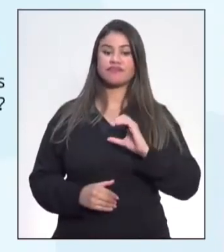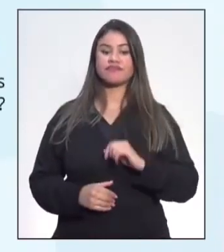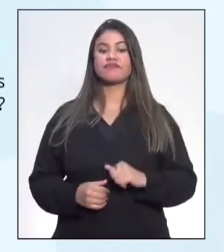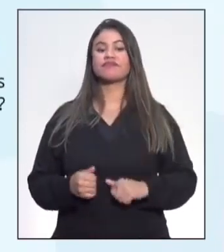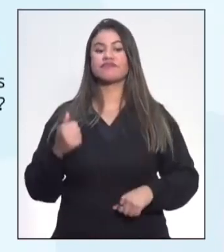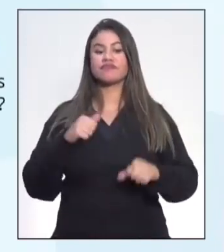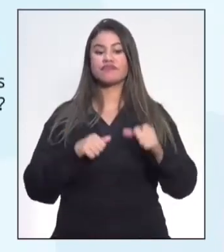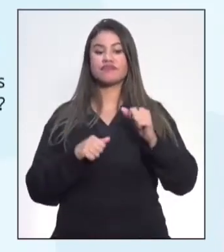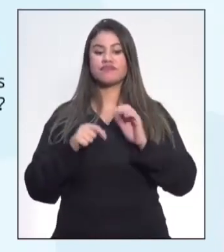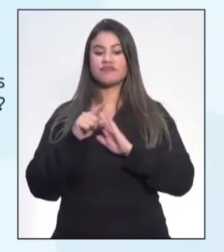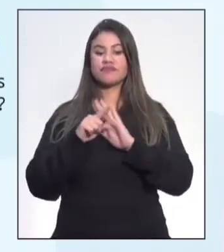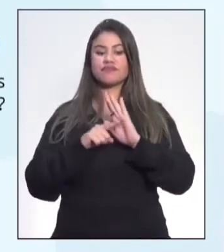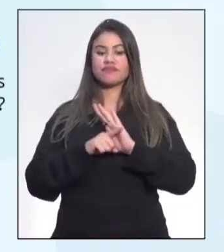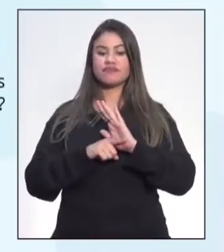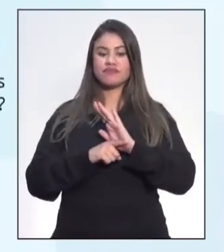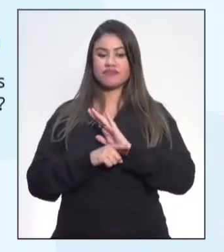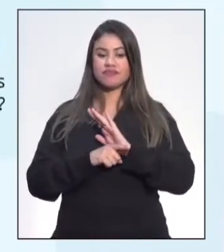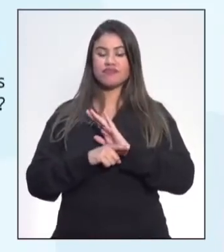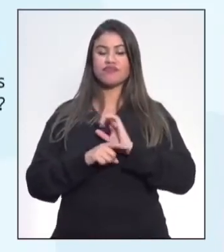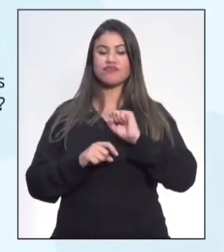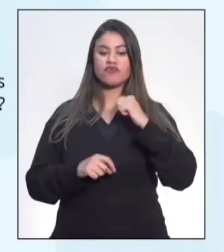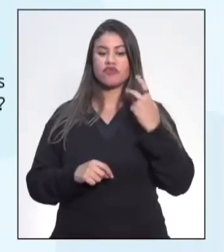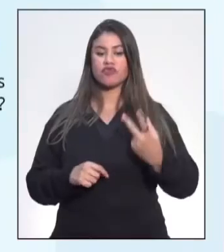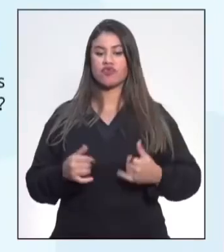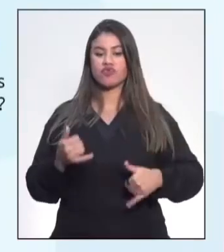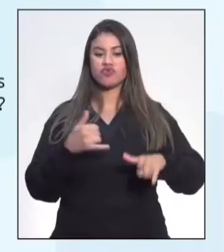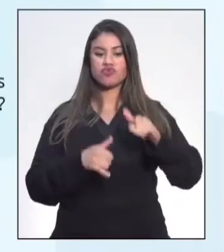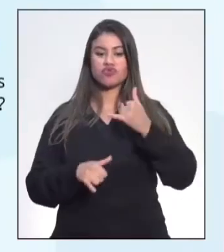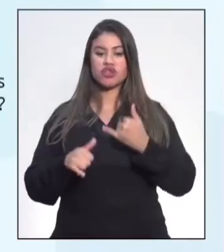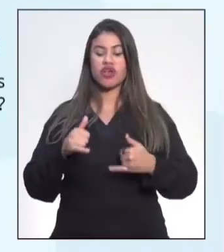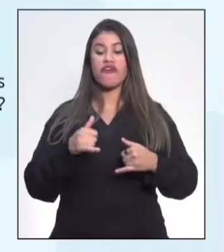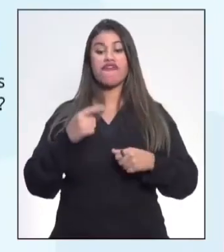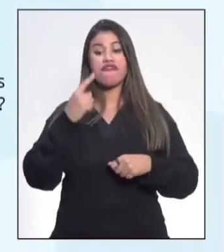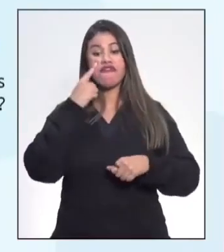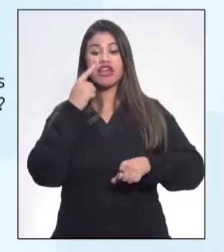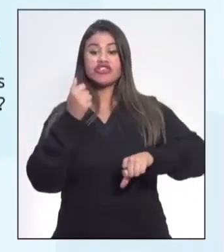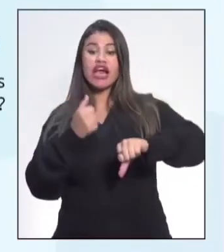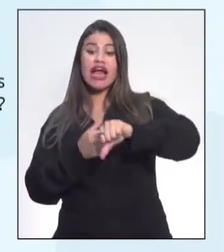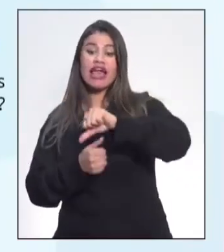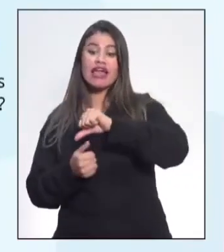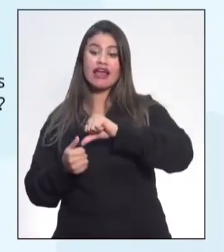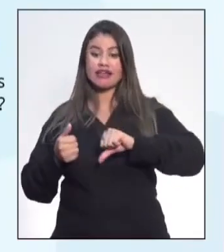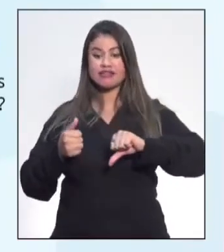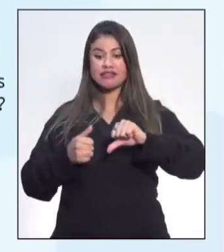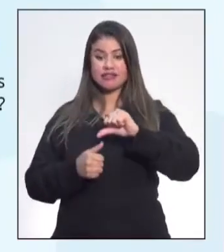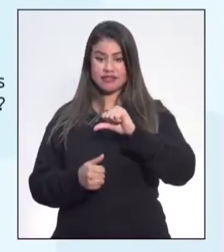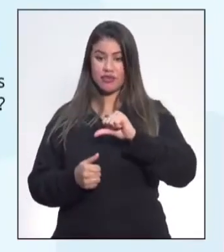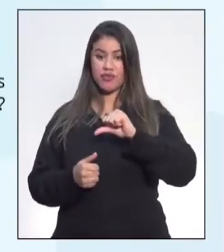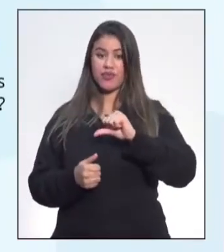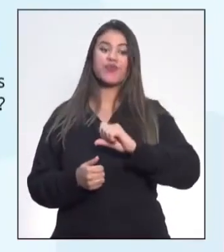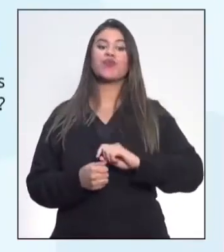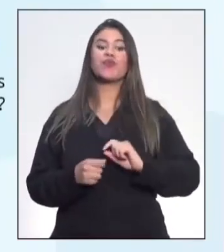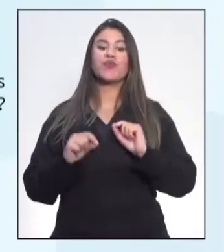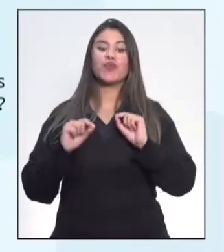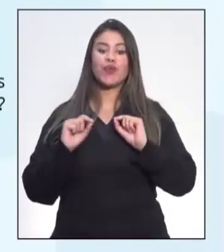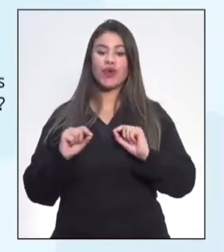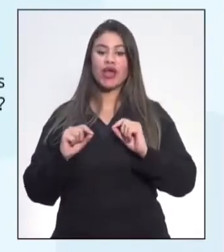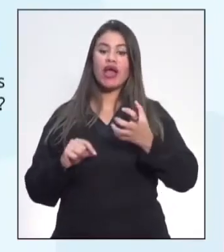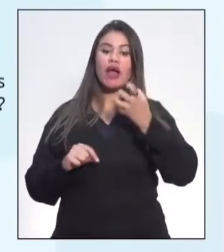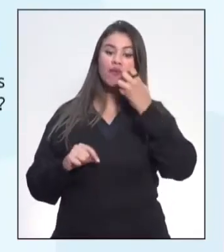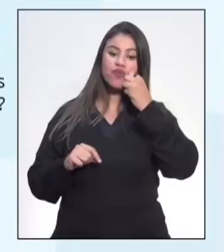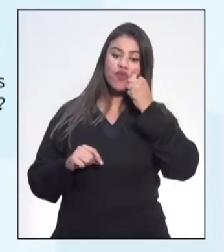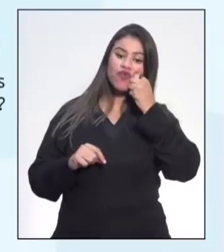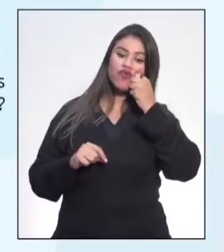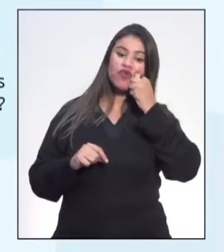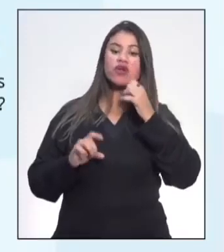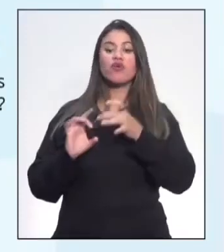energia envolvida nos reagentes e nos produtos e responda à reação. Agora é reação global. Ela absorveu ou